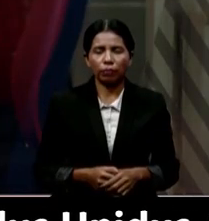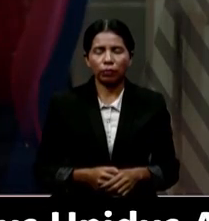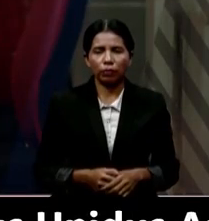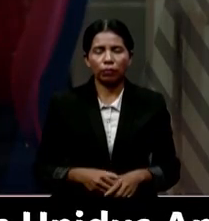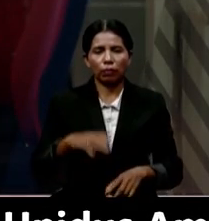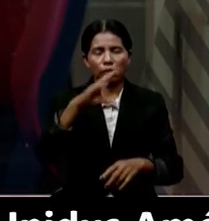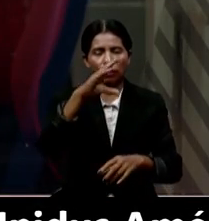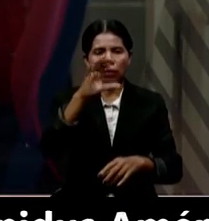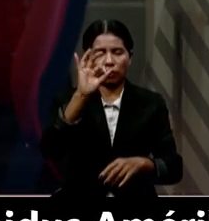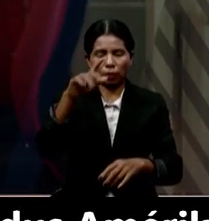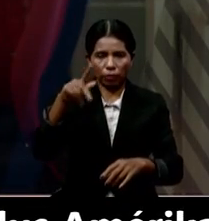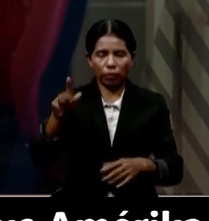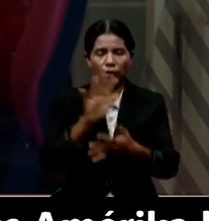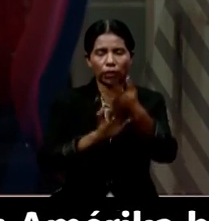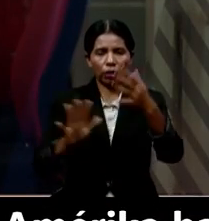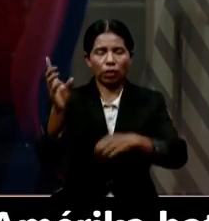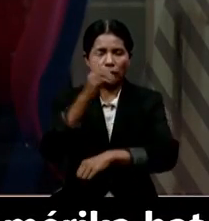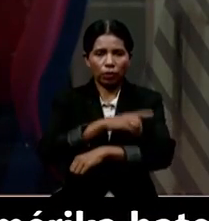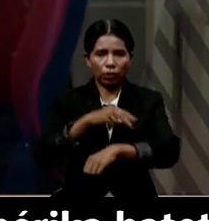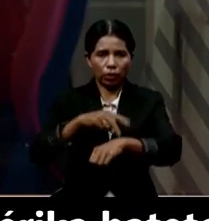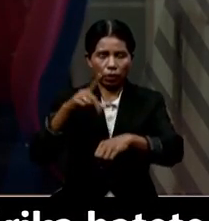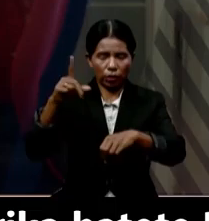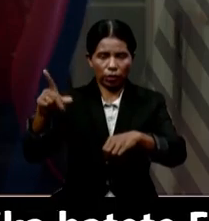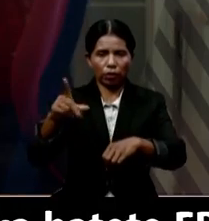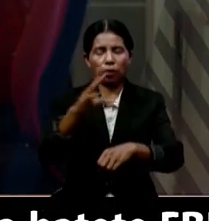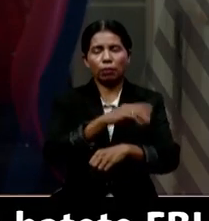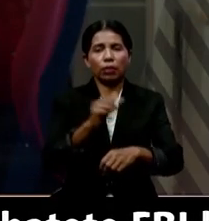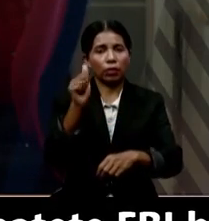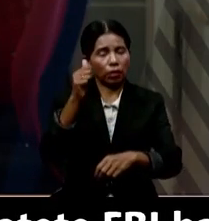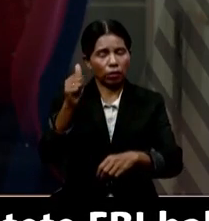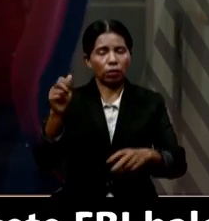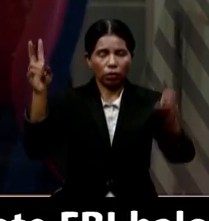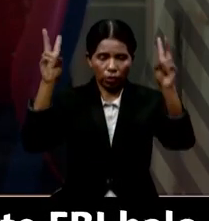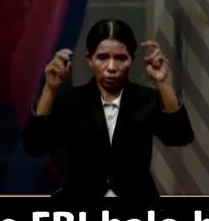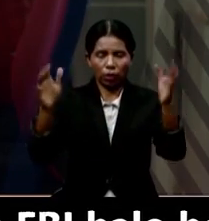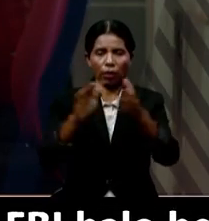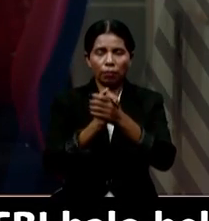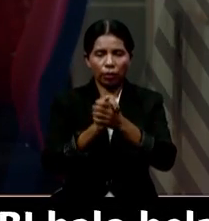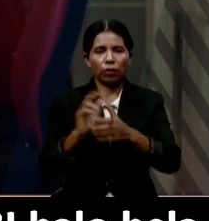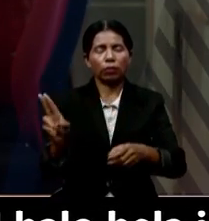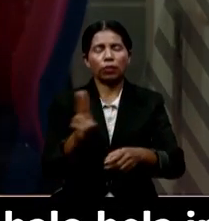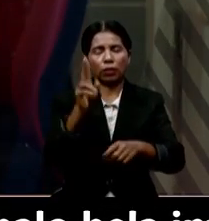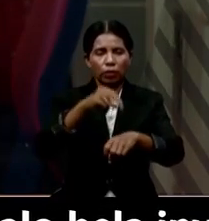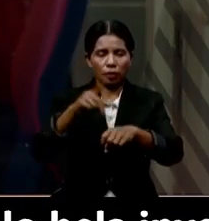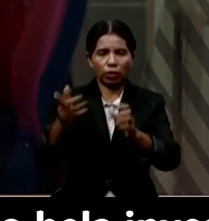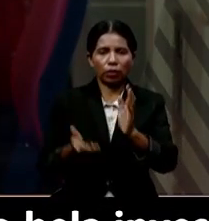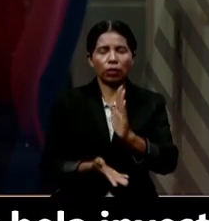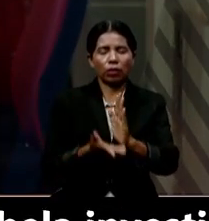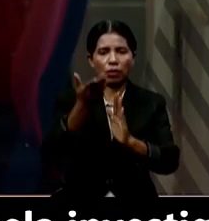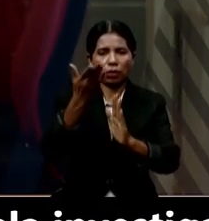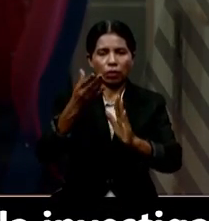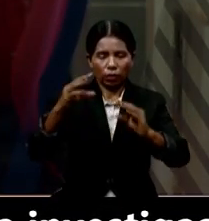Comissão de Função Pública comemora o Órgão Nacional de Função Pública para Sanulu, o tema a meta na Unidade Nacional, tane as